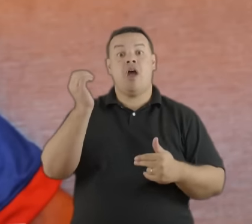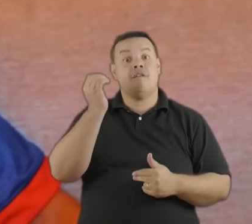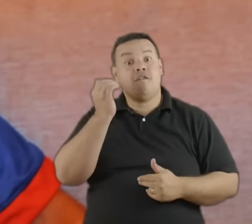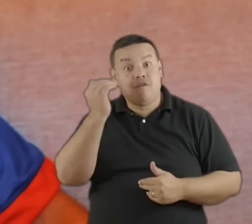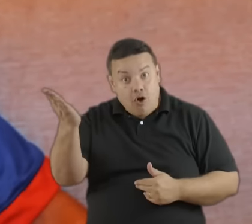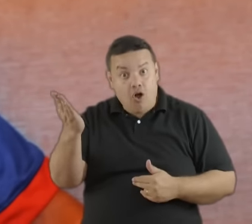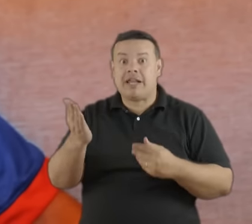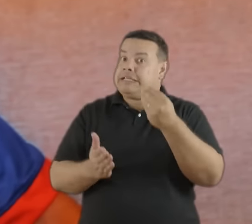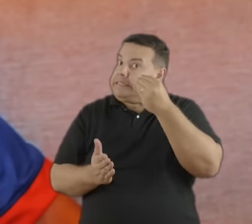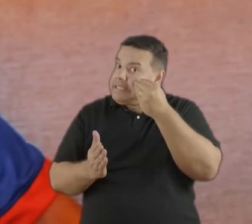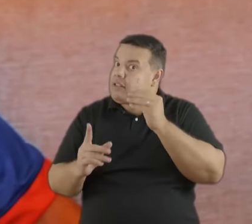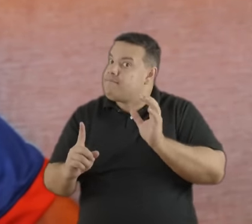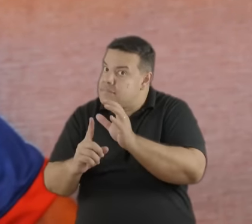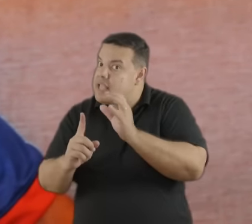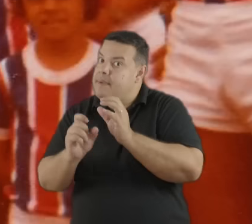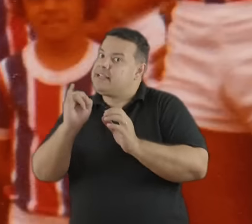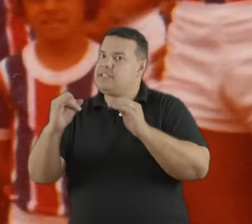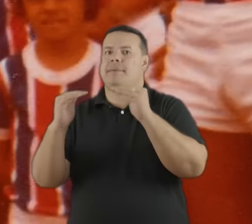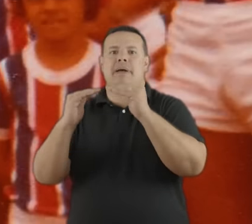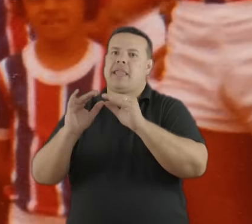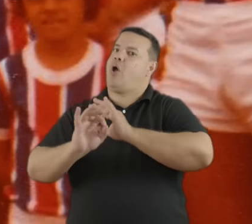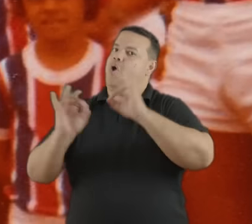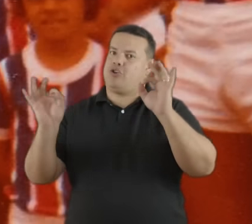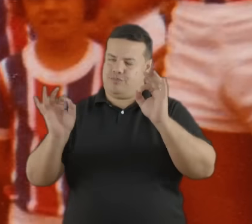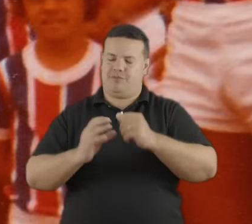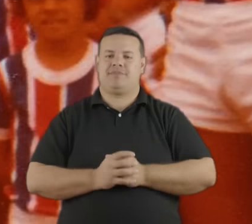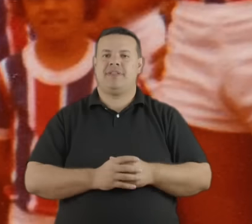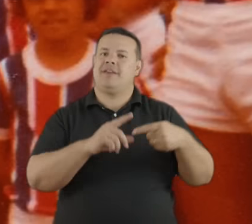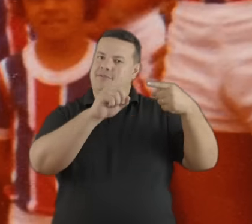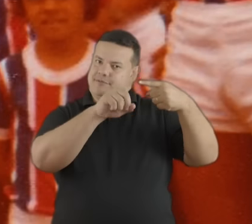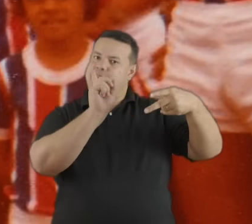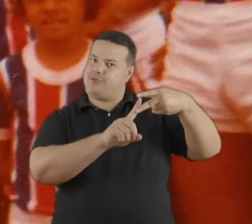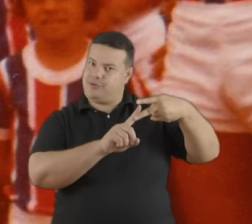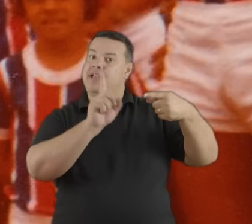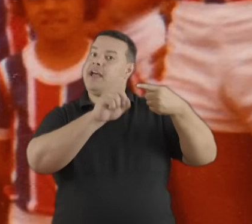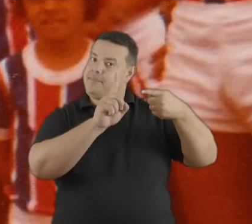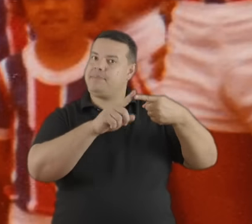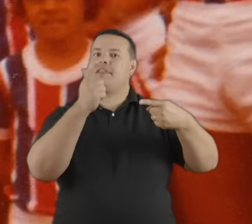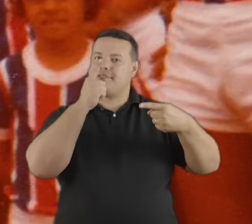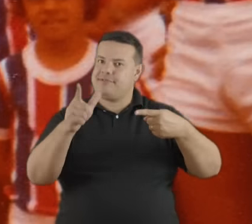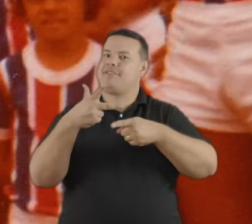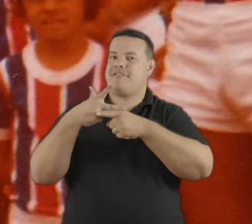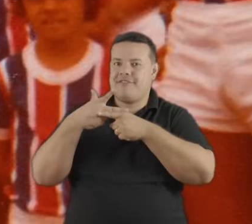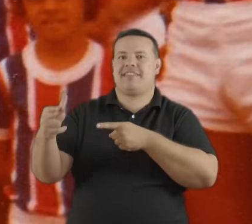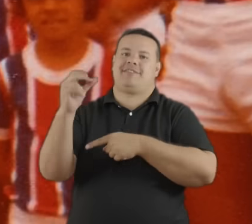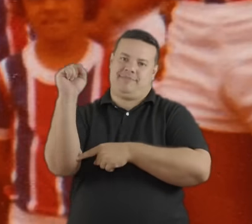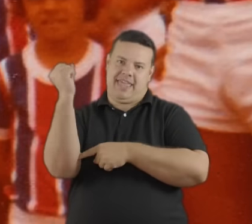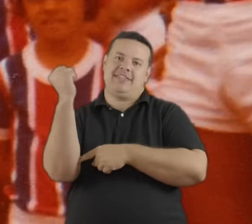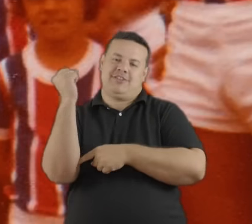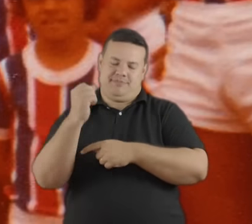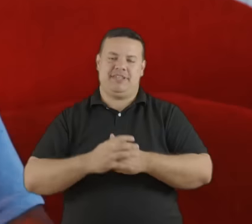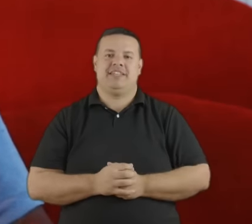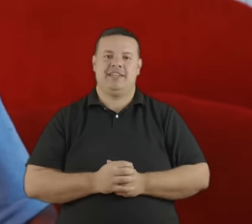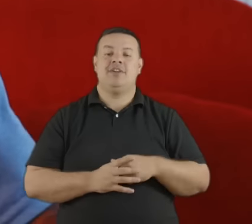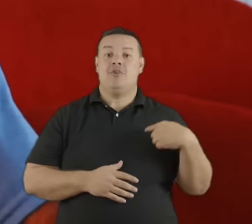gente vai pra bater, mas se empatar é ótimo. Foram duas fases, a primeira foi conquistada mais uma vez em cima do